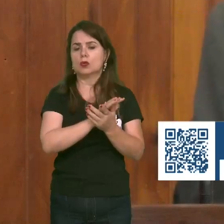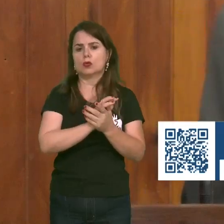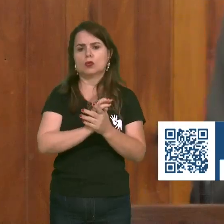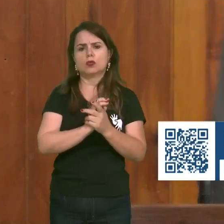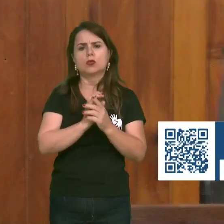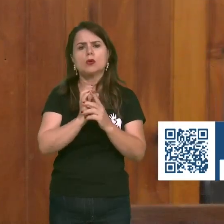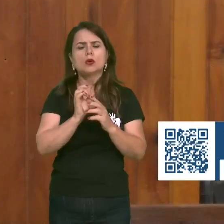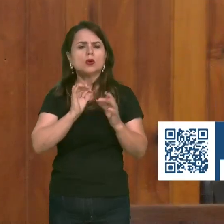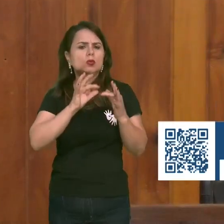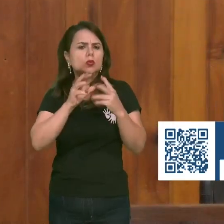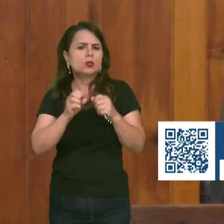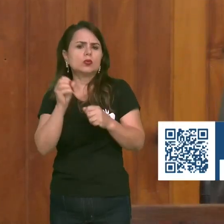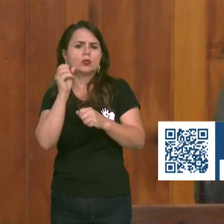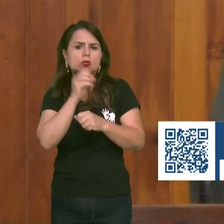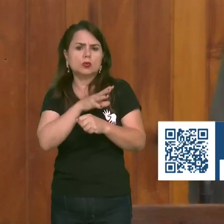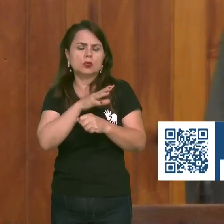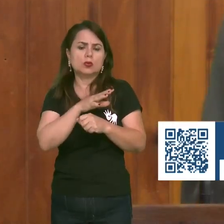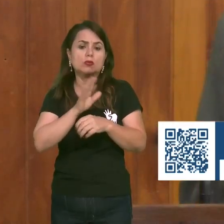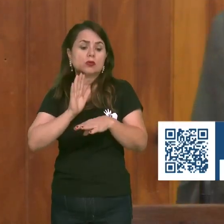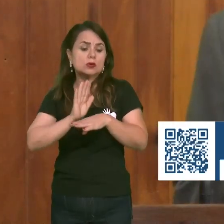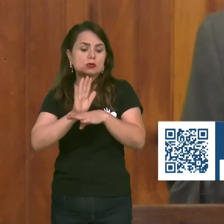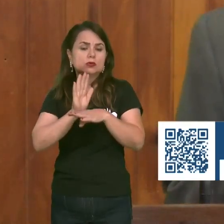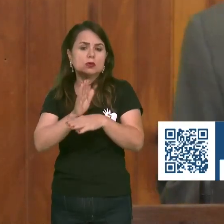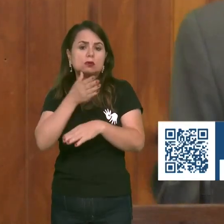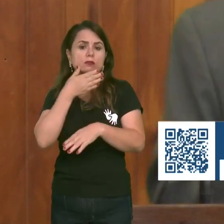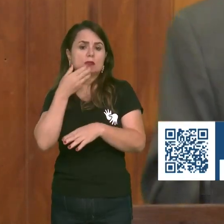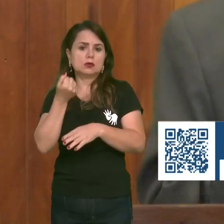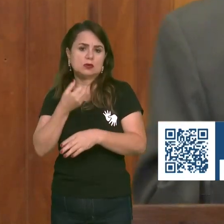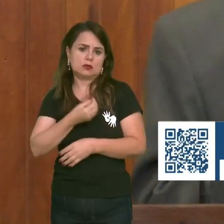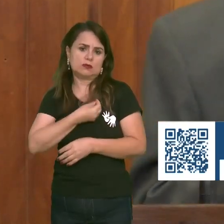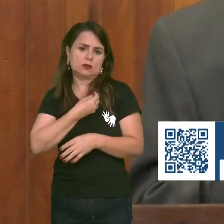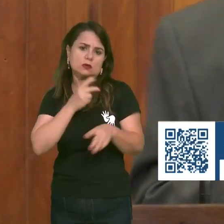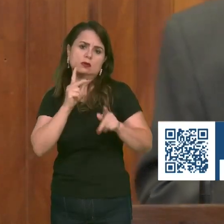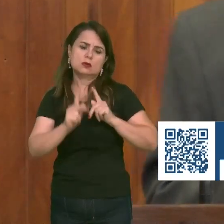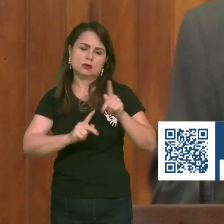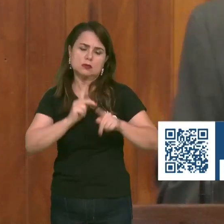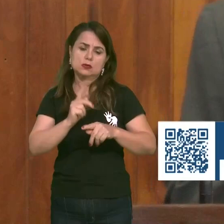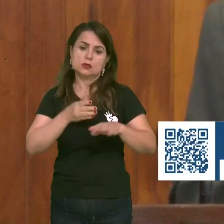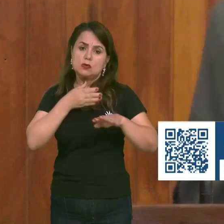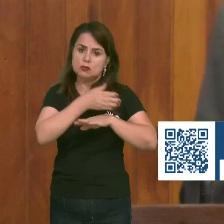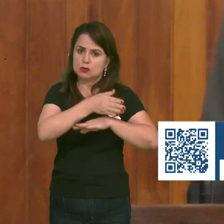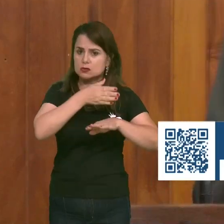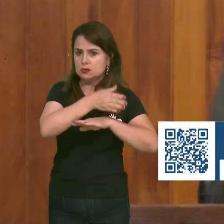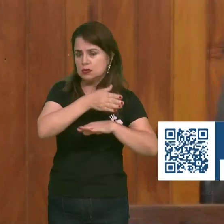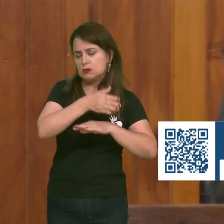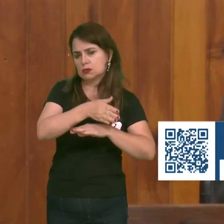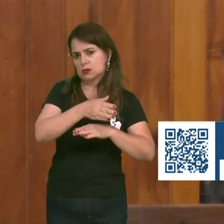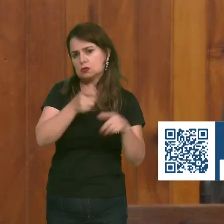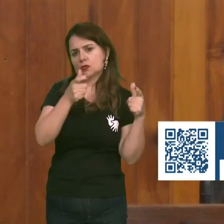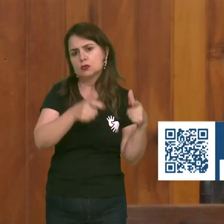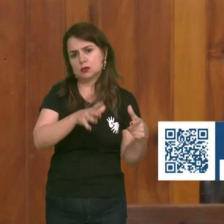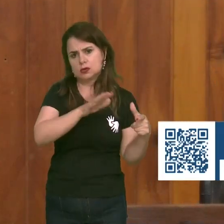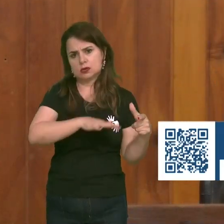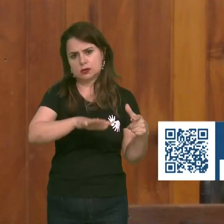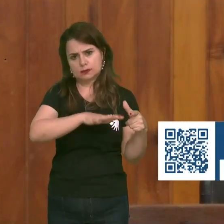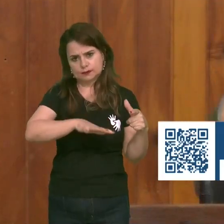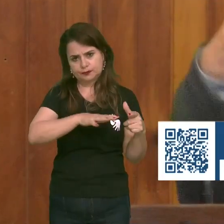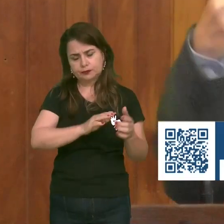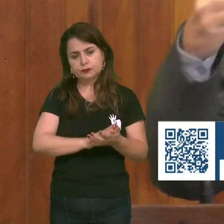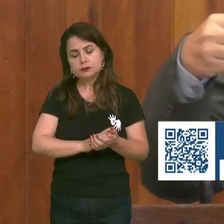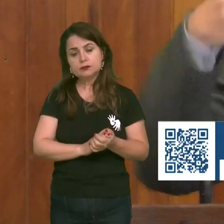visando proporcionar maior conforto e comodidade aos frequentadores do local